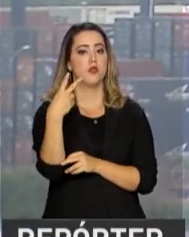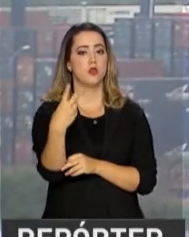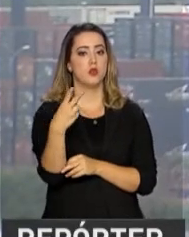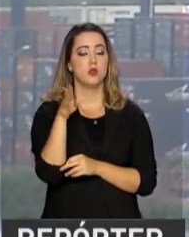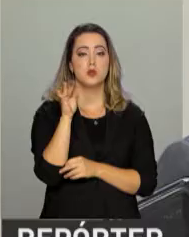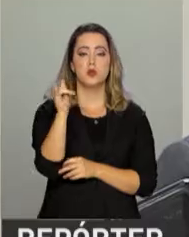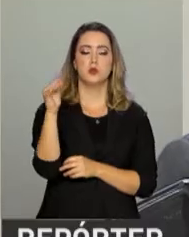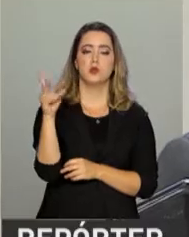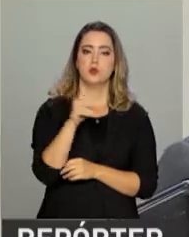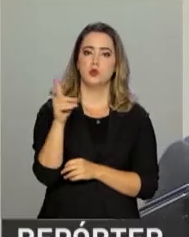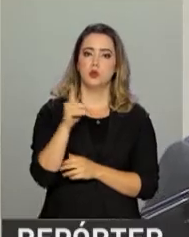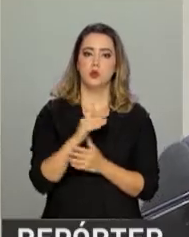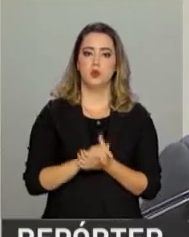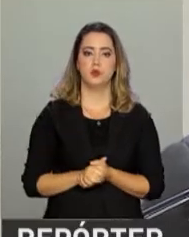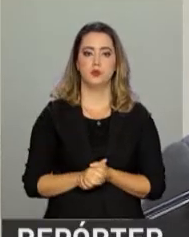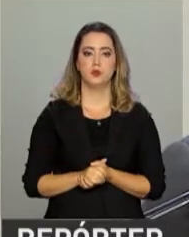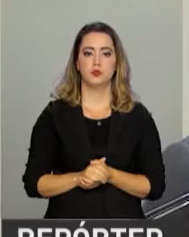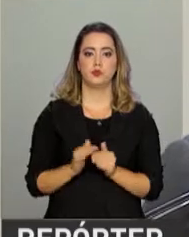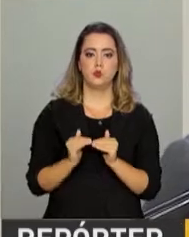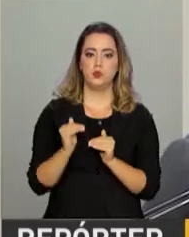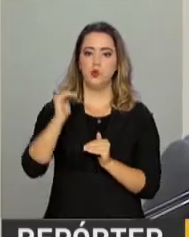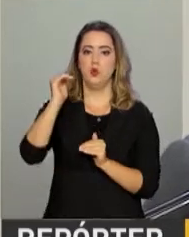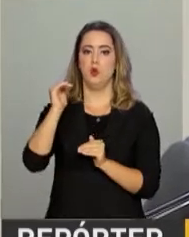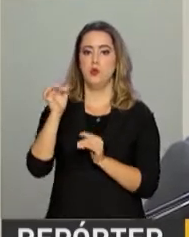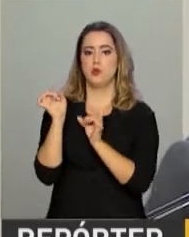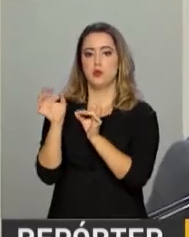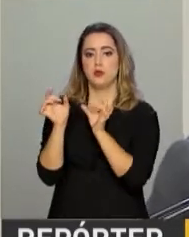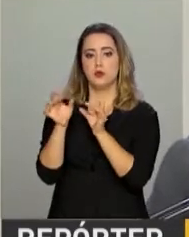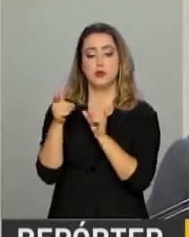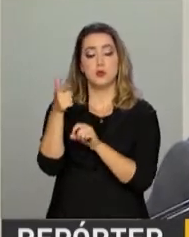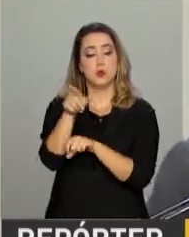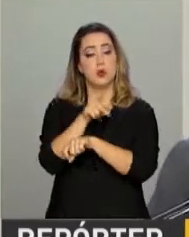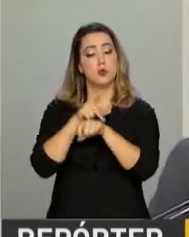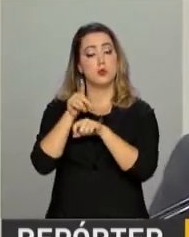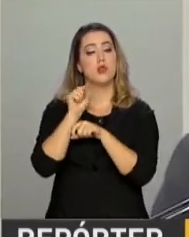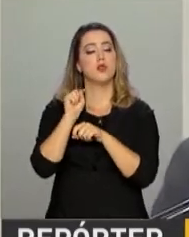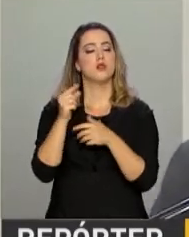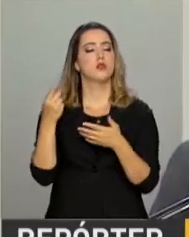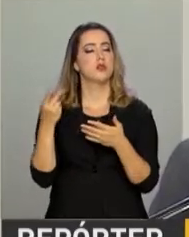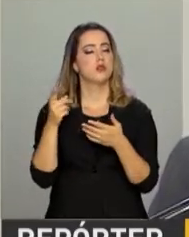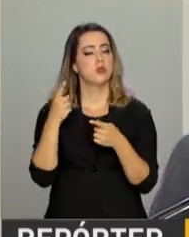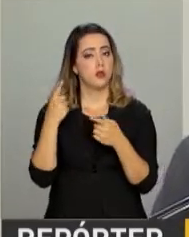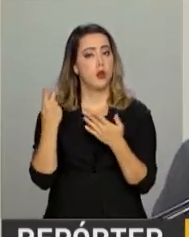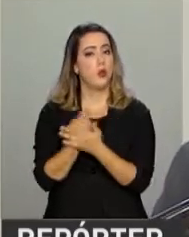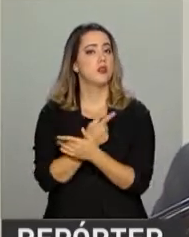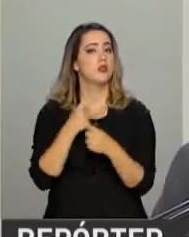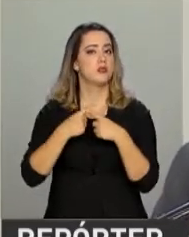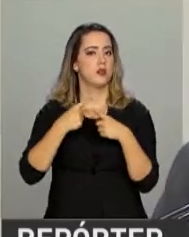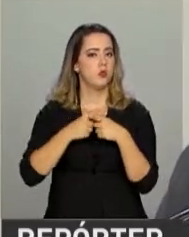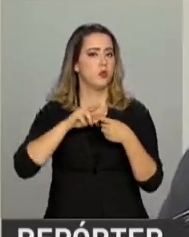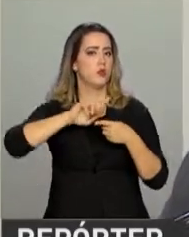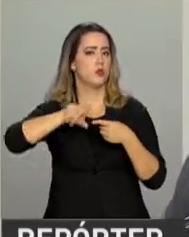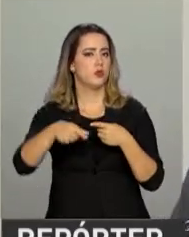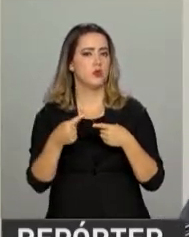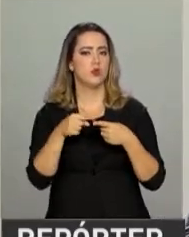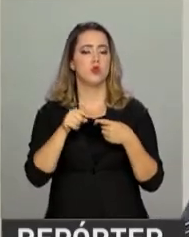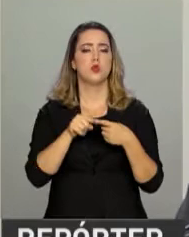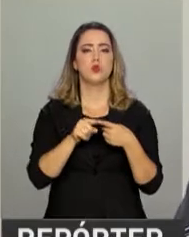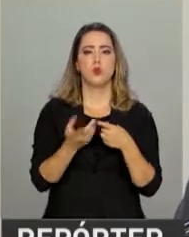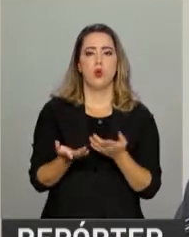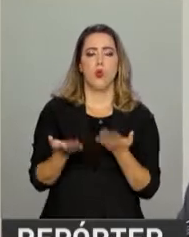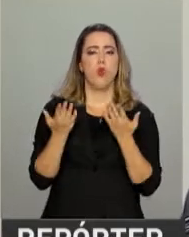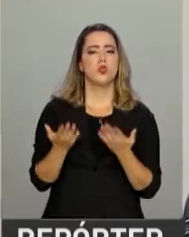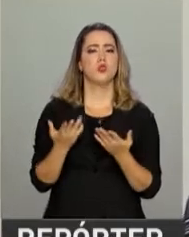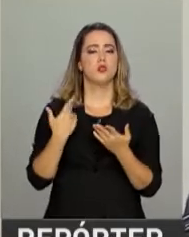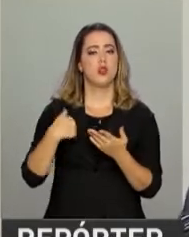de dólares o aumento da exportação e motivado por diversos fatores o crescimento das quantidades exportadas 7,3 por cento